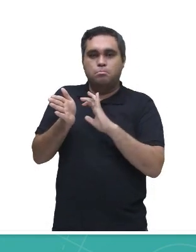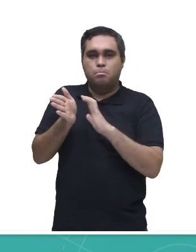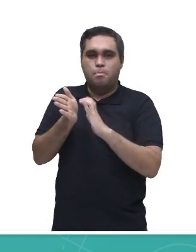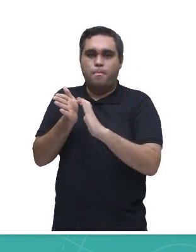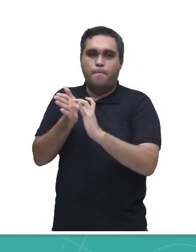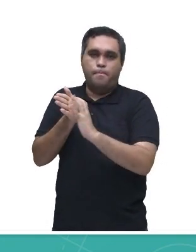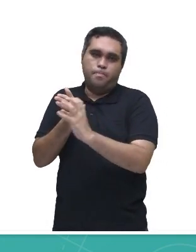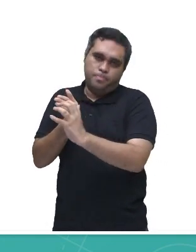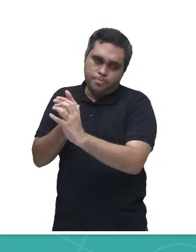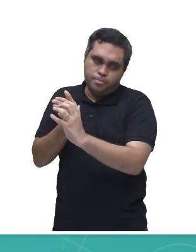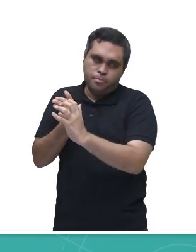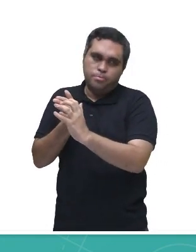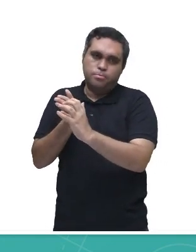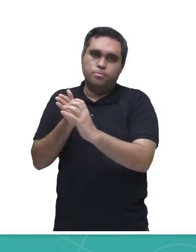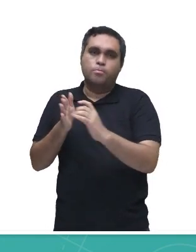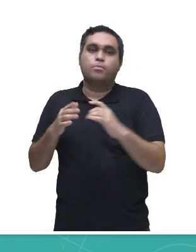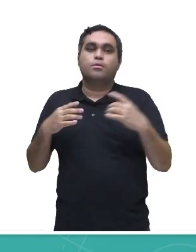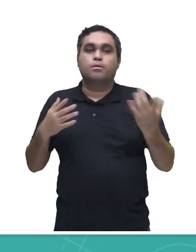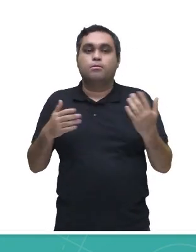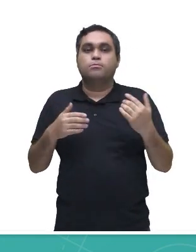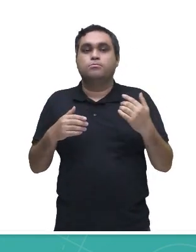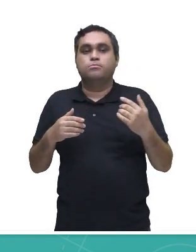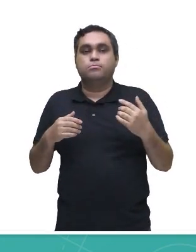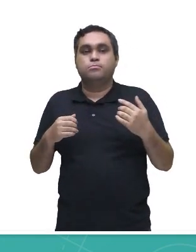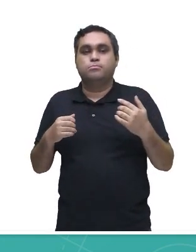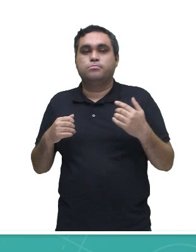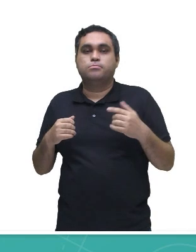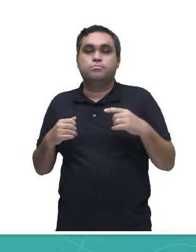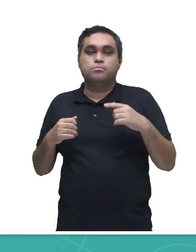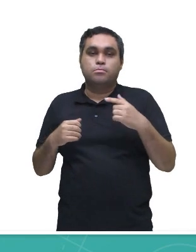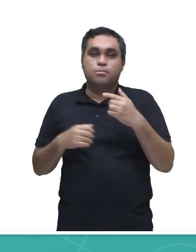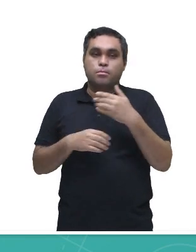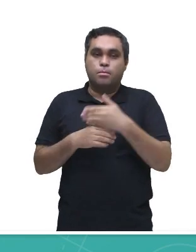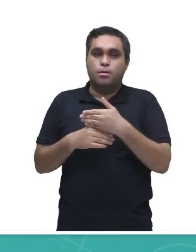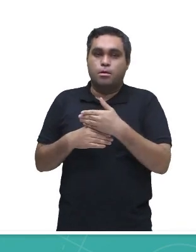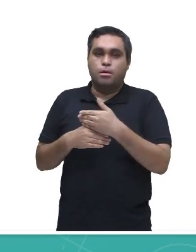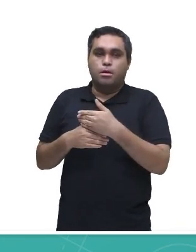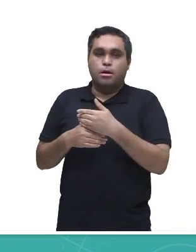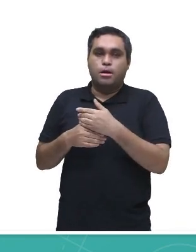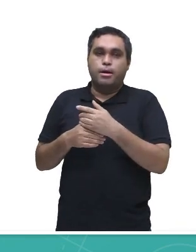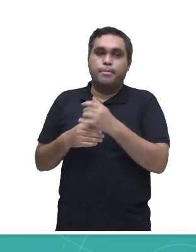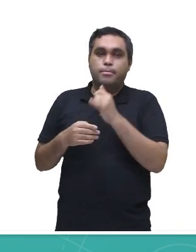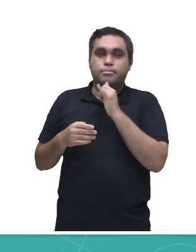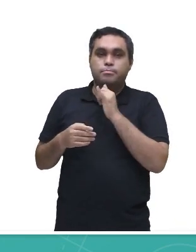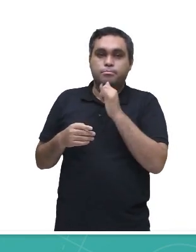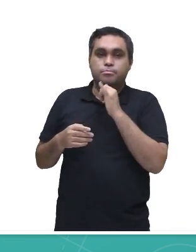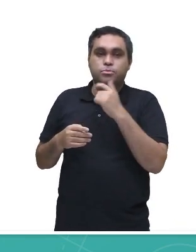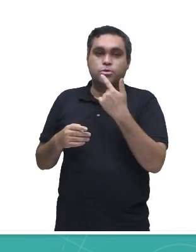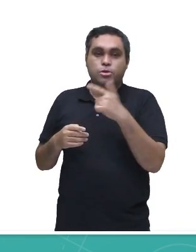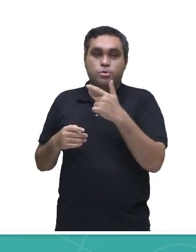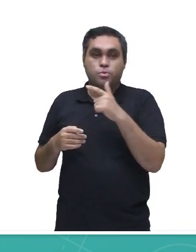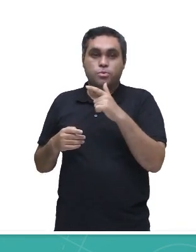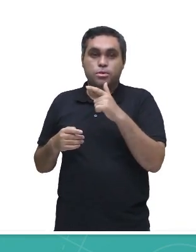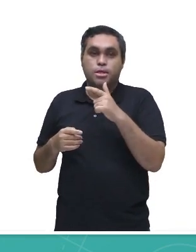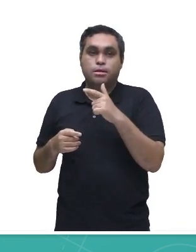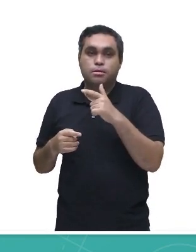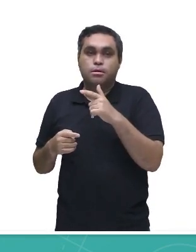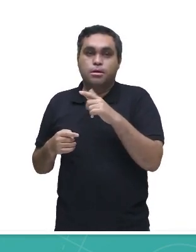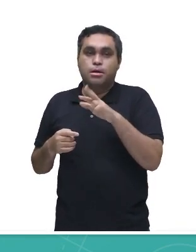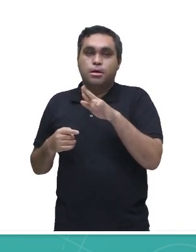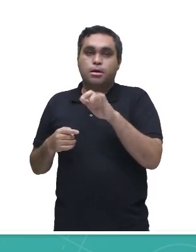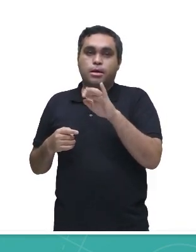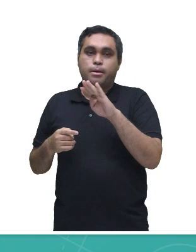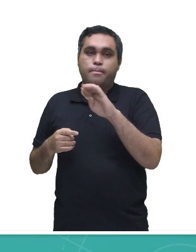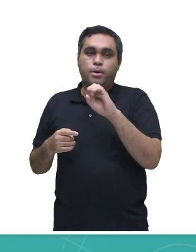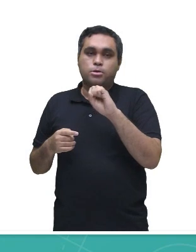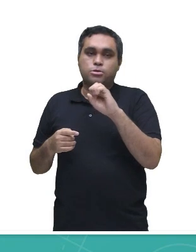aqui a gente tem um exemplo aqui, não possui ribossomos, então o que não possui ribossomos, ele é o